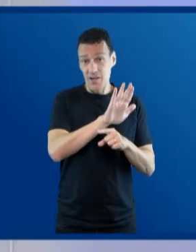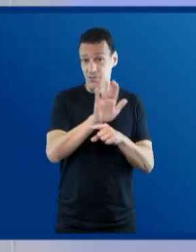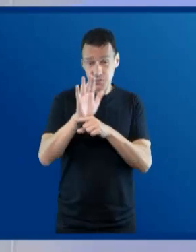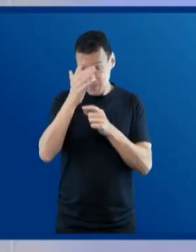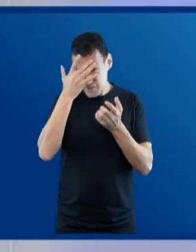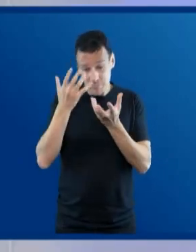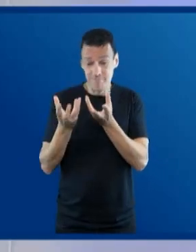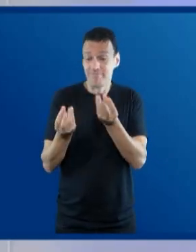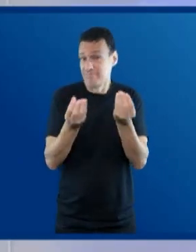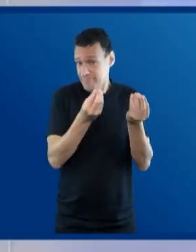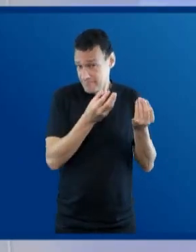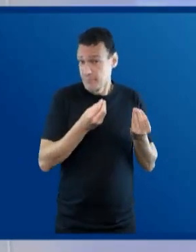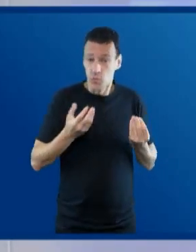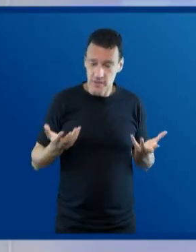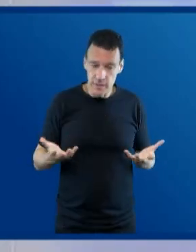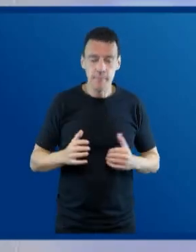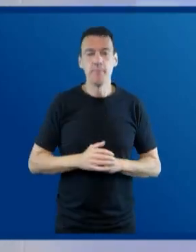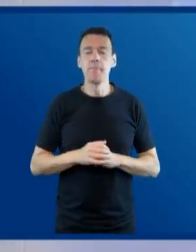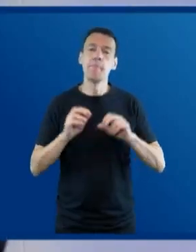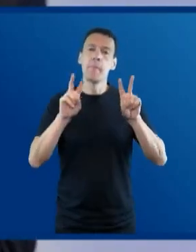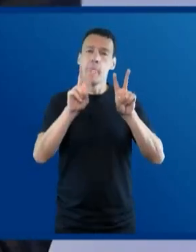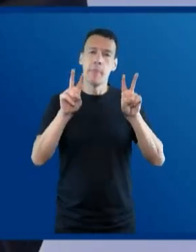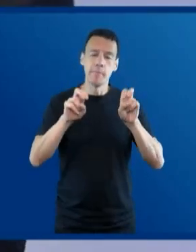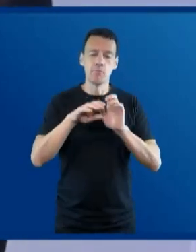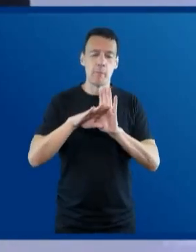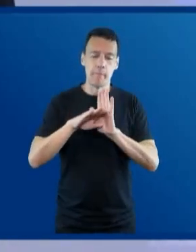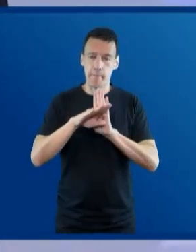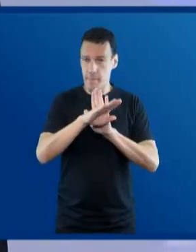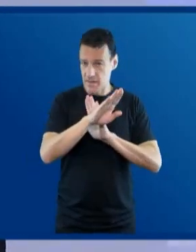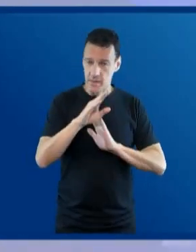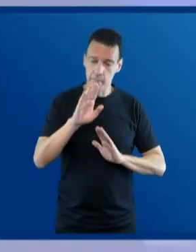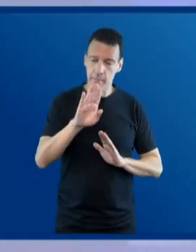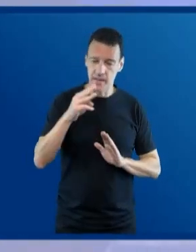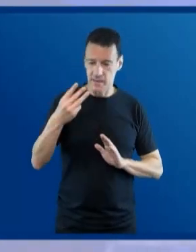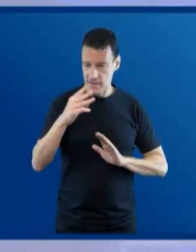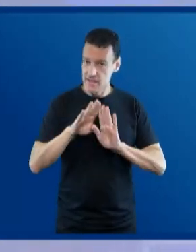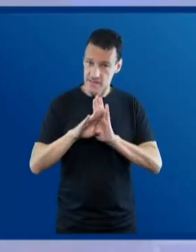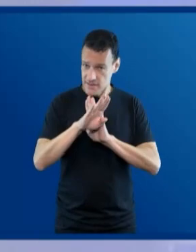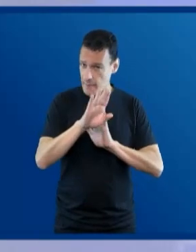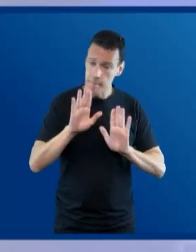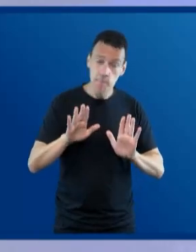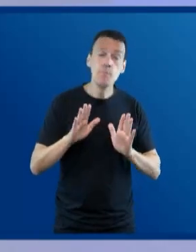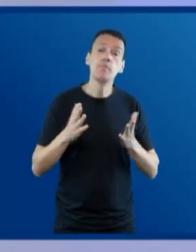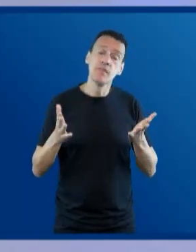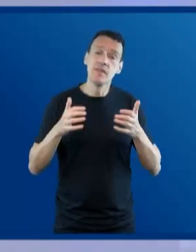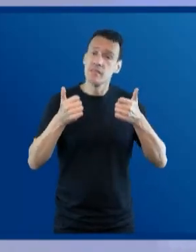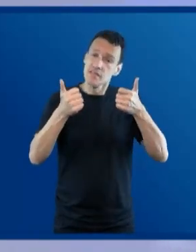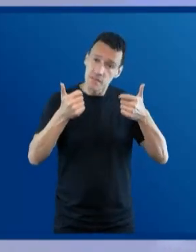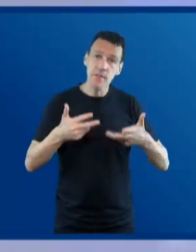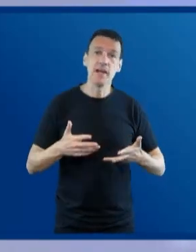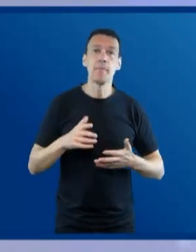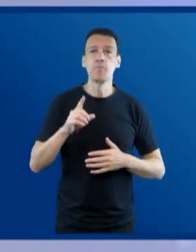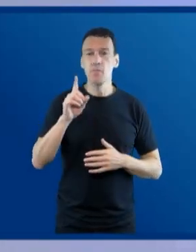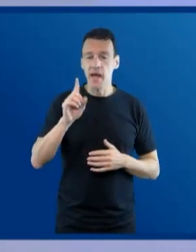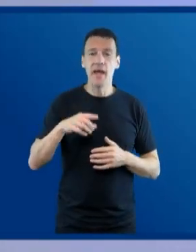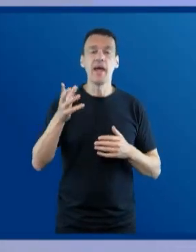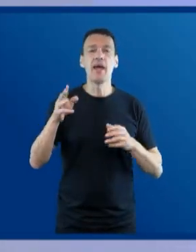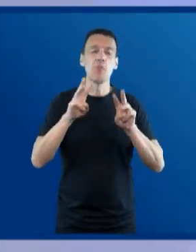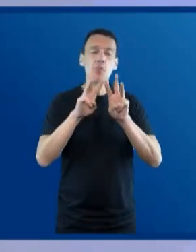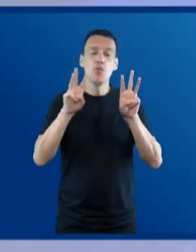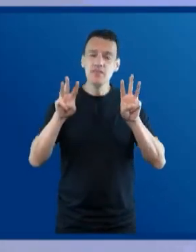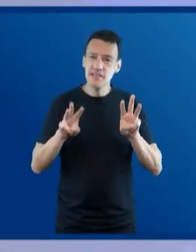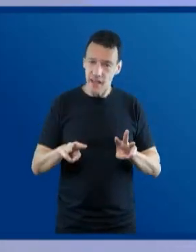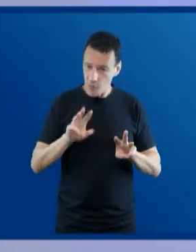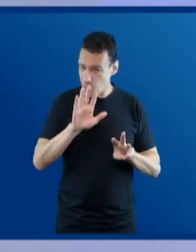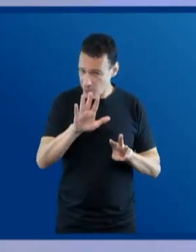B3, eu vou começar citando algumas iniciativas que a gente faz. Então, primeiro é o MUB3, que é o Museu da Bolsa.